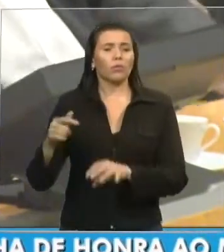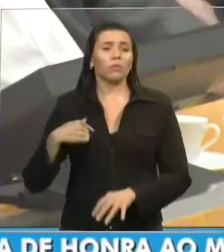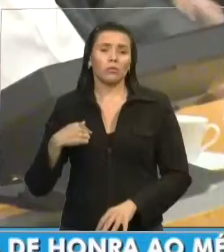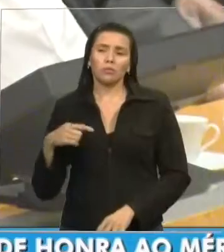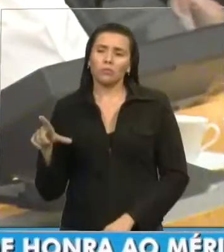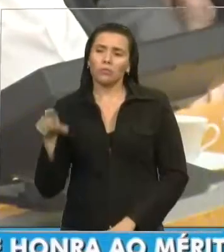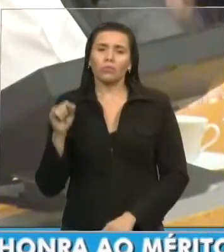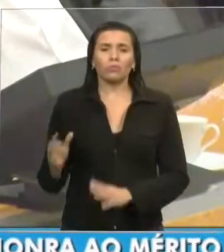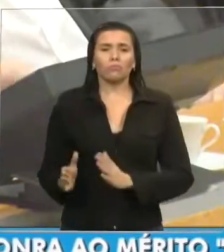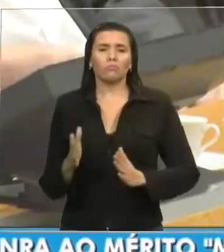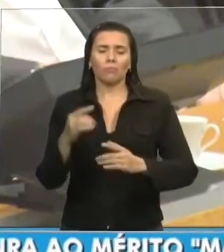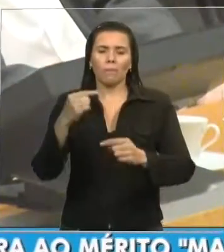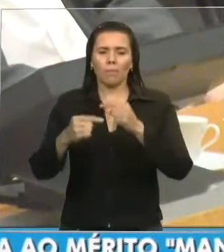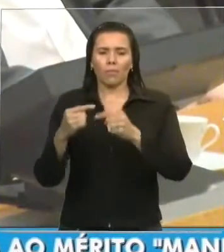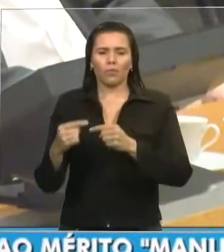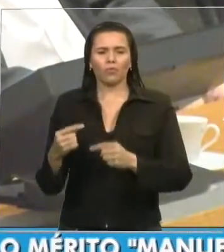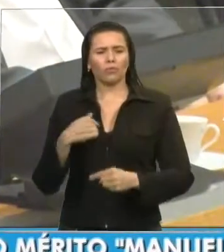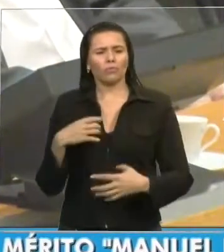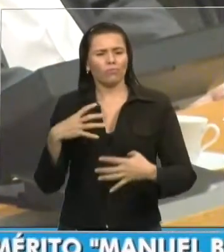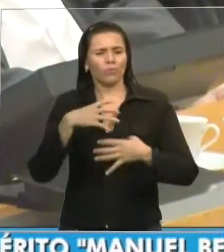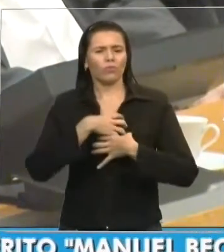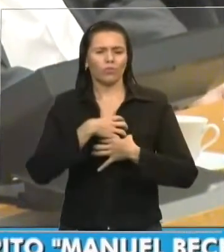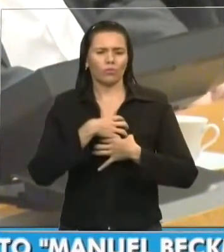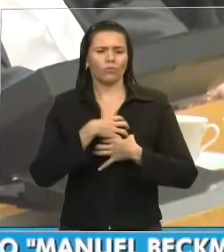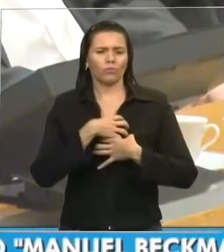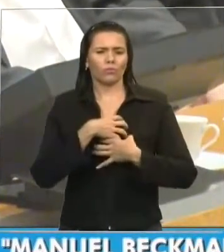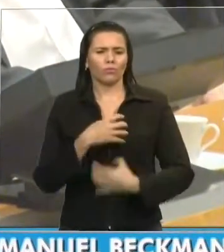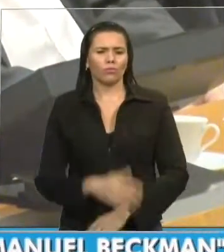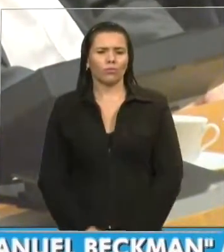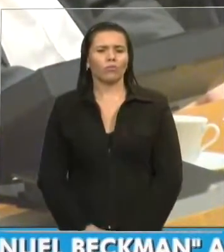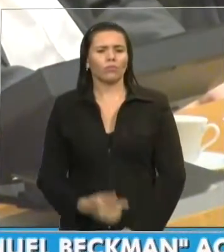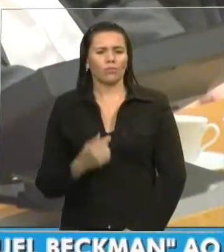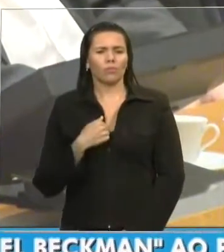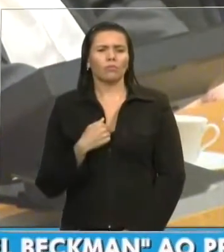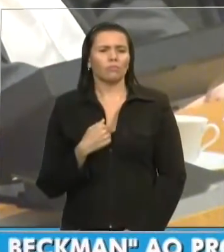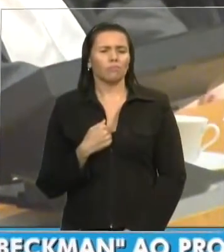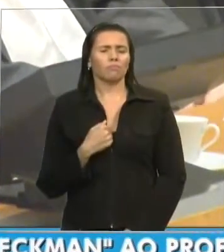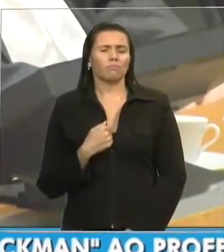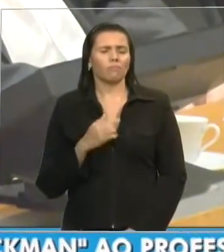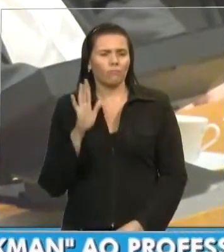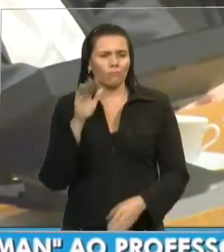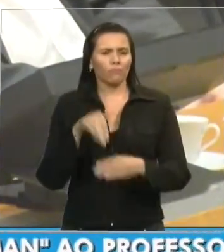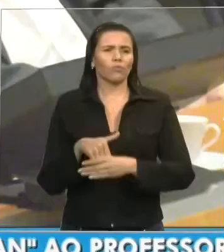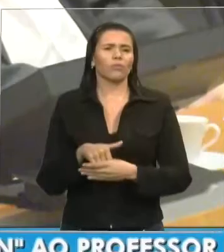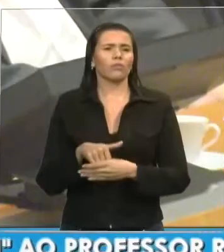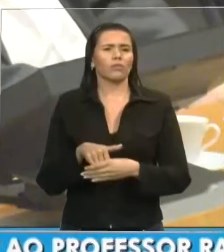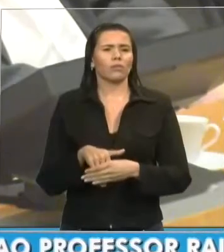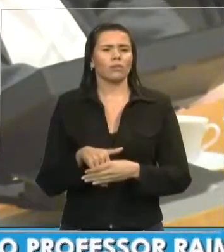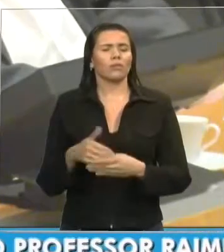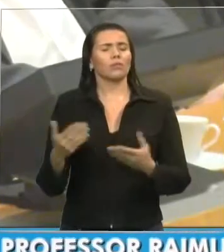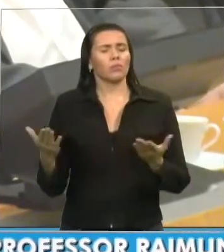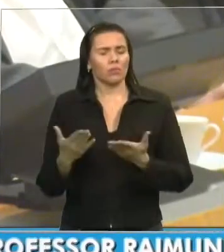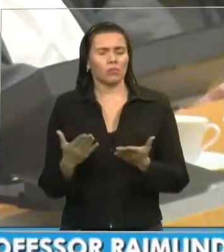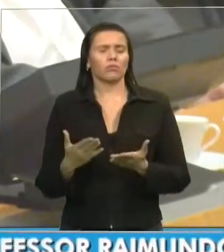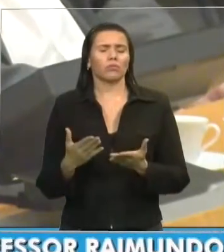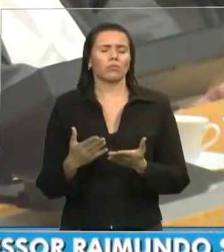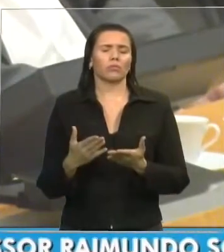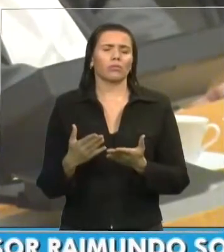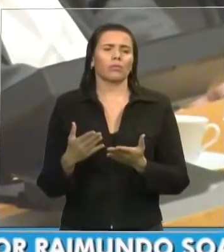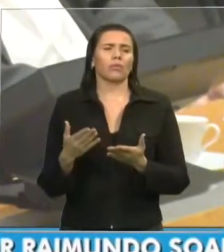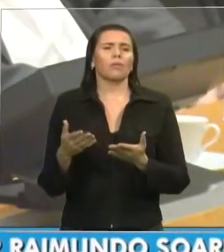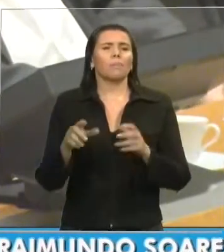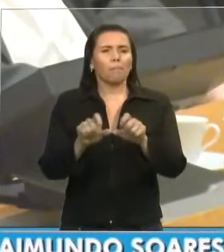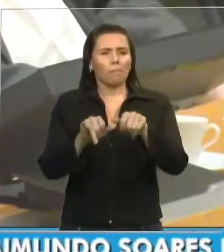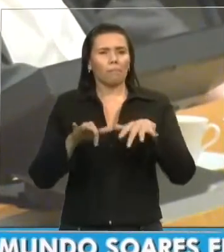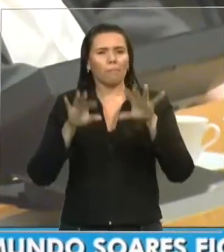sinto gratificado que, como deputado, votei para que essa homenagem, como tantos outros deputados, os outros 41, para que essa